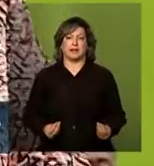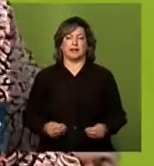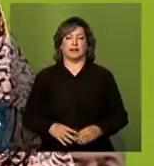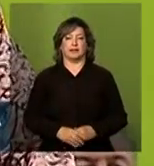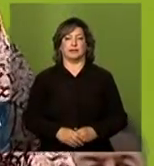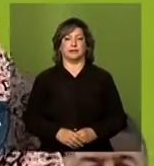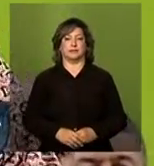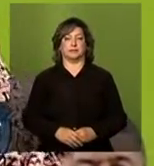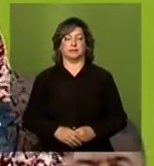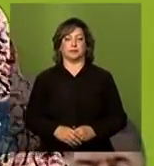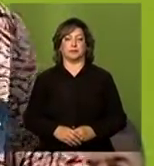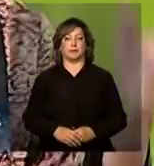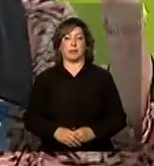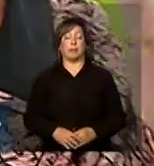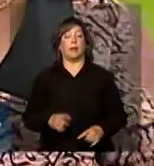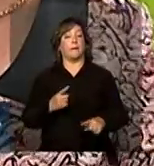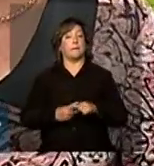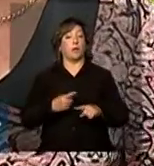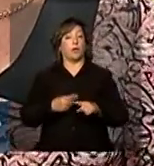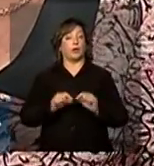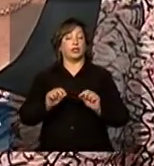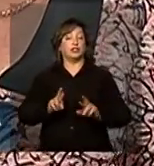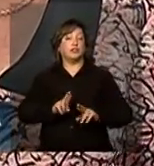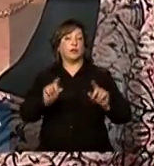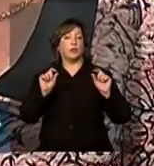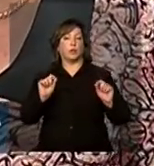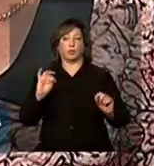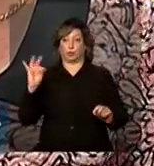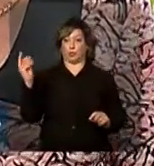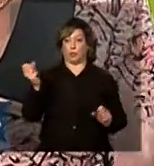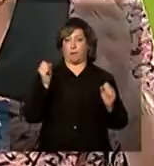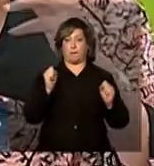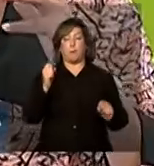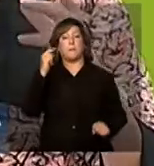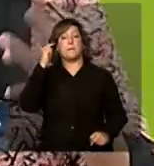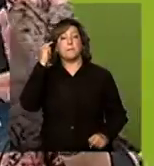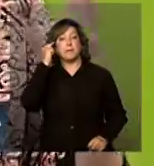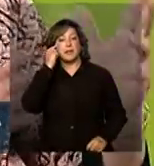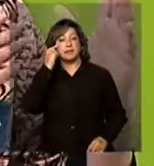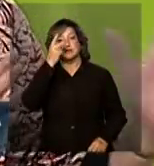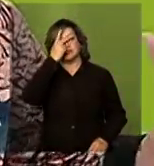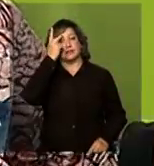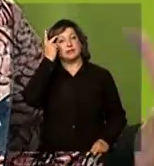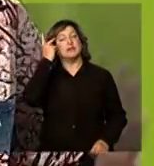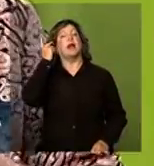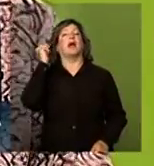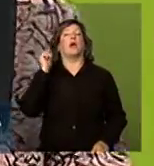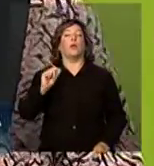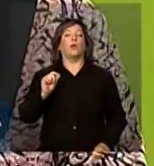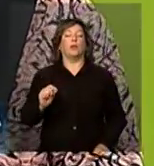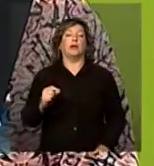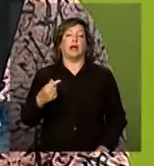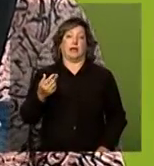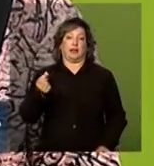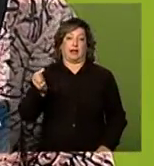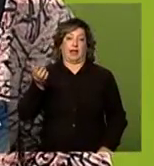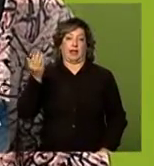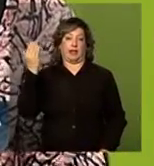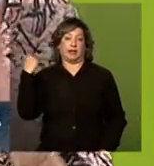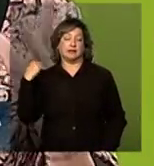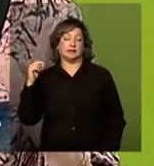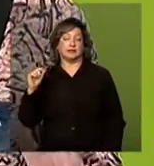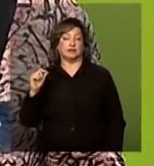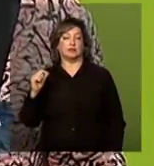isso porque ao contrário de que todo mundo pode pensar não era tradição olhar pros